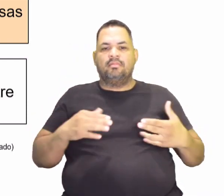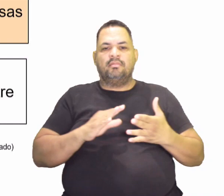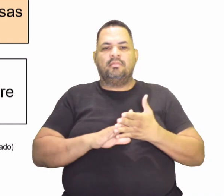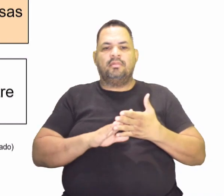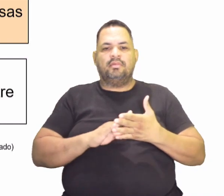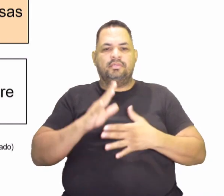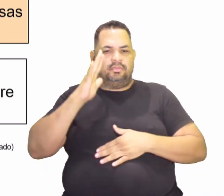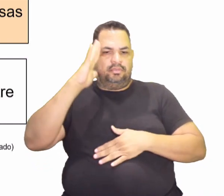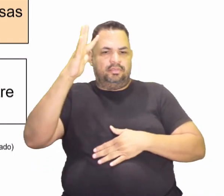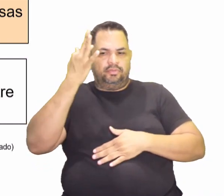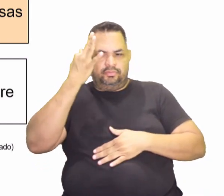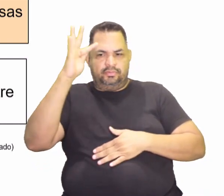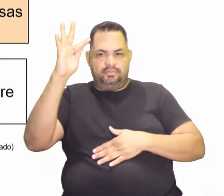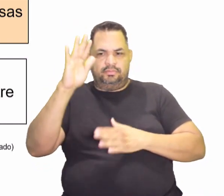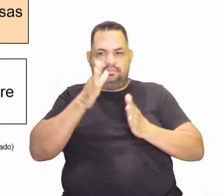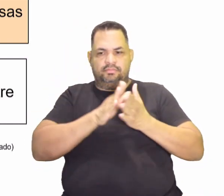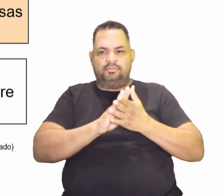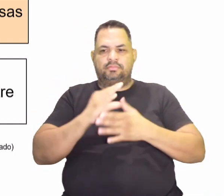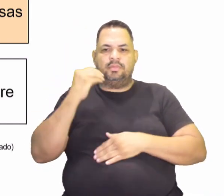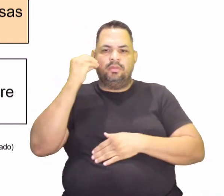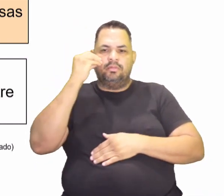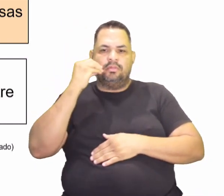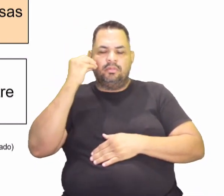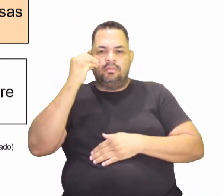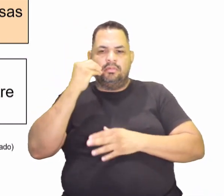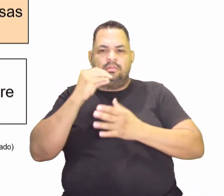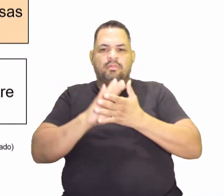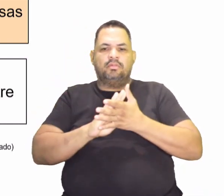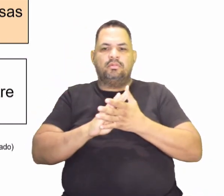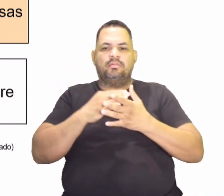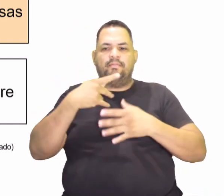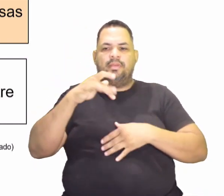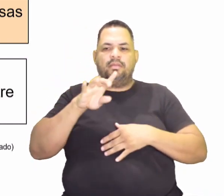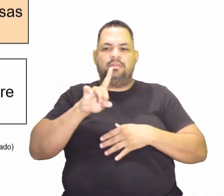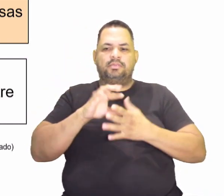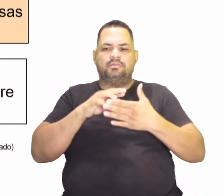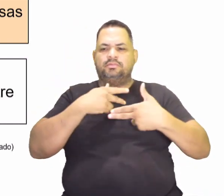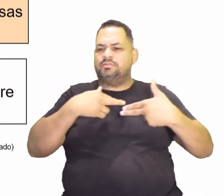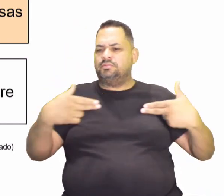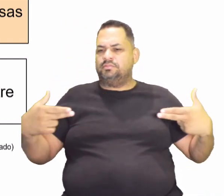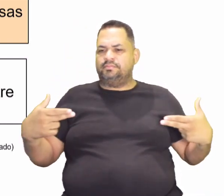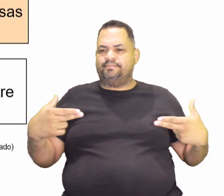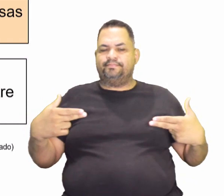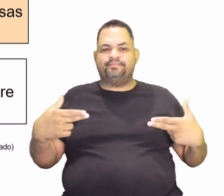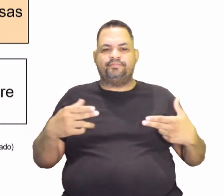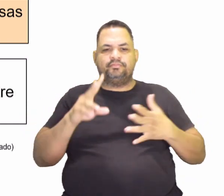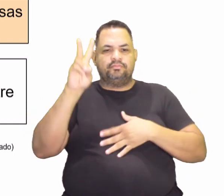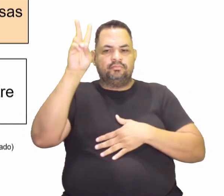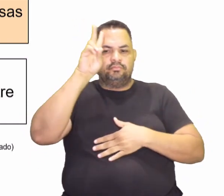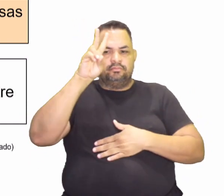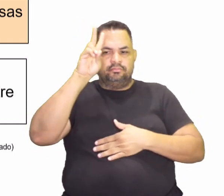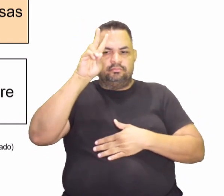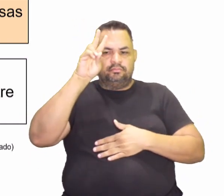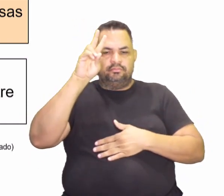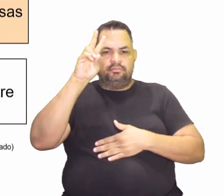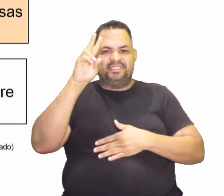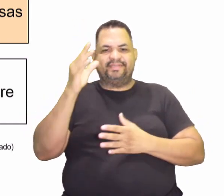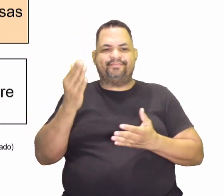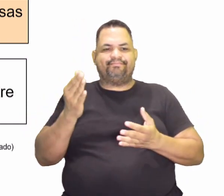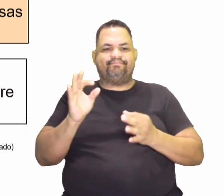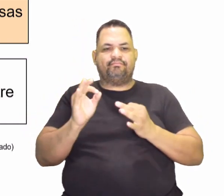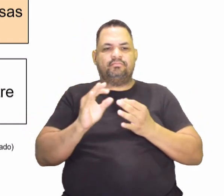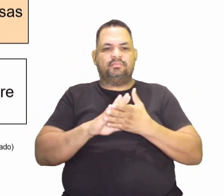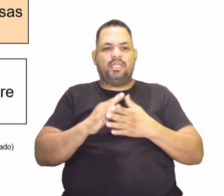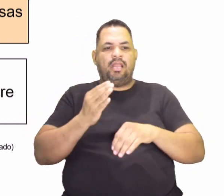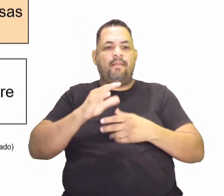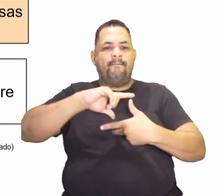correntes filosóficas, empirismo, dogmatismo, ceticismo, pragmatismo, etc. Isso mesmo, lembraram?